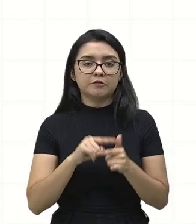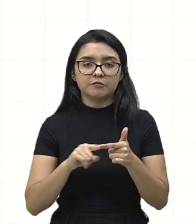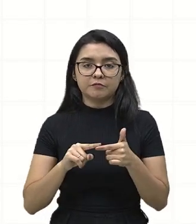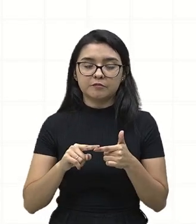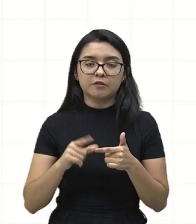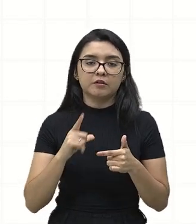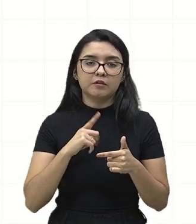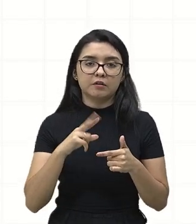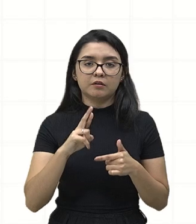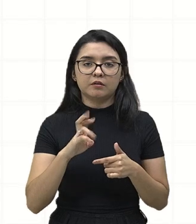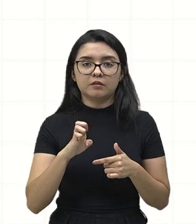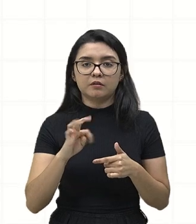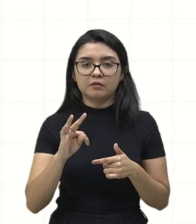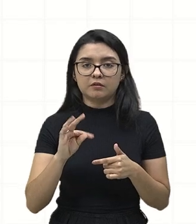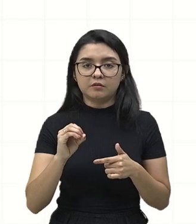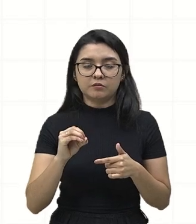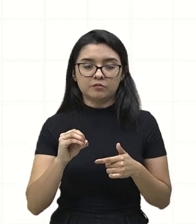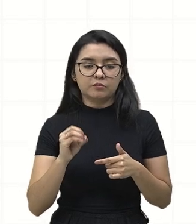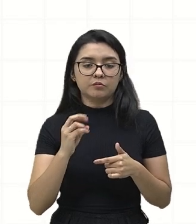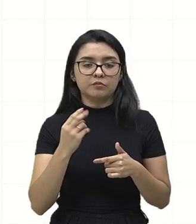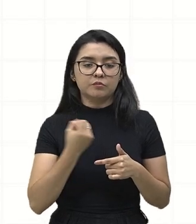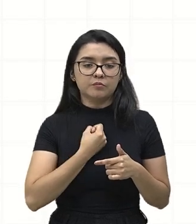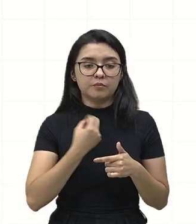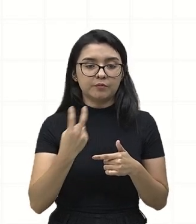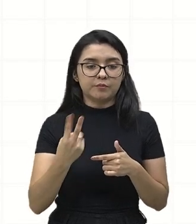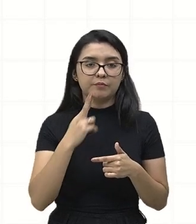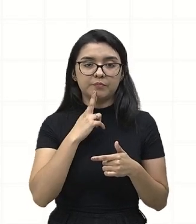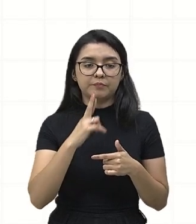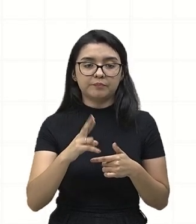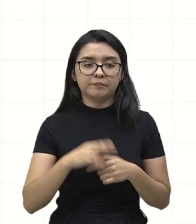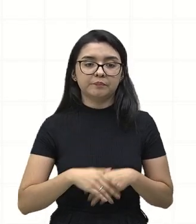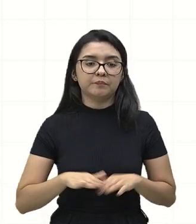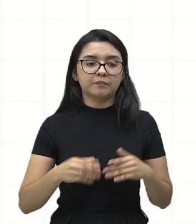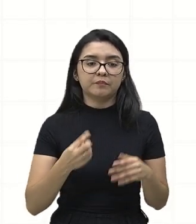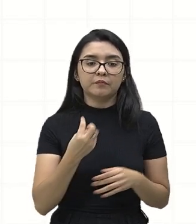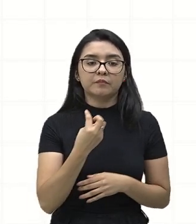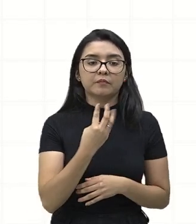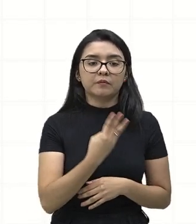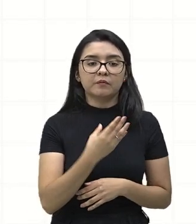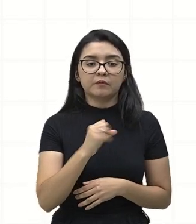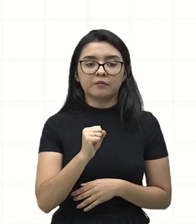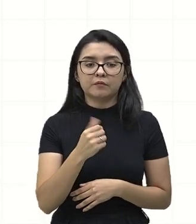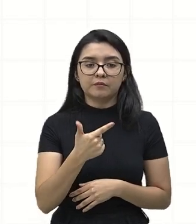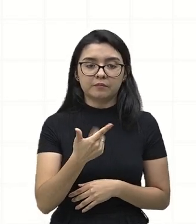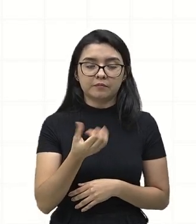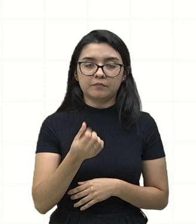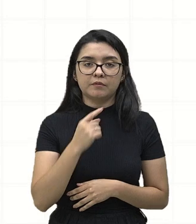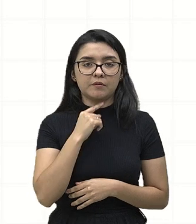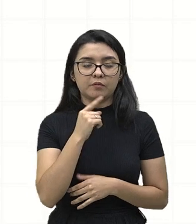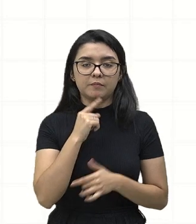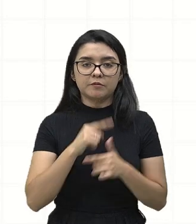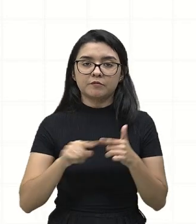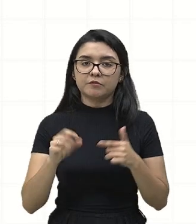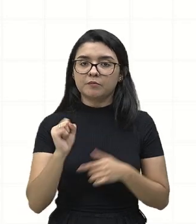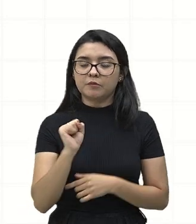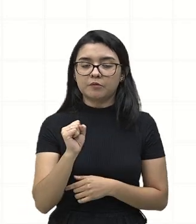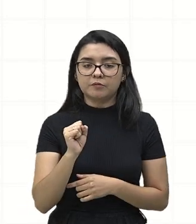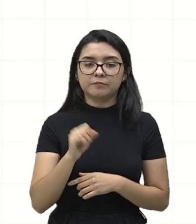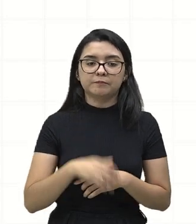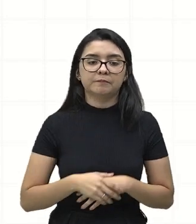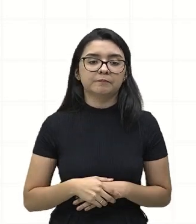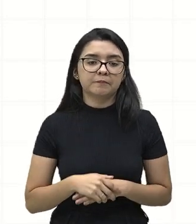deixa resto 2. Então, 4.826 não é divisível por 8, restando